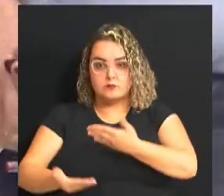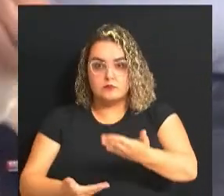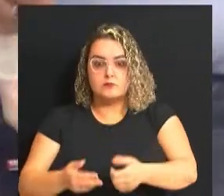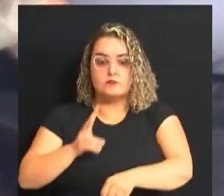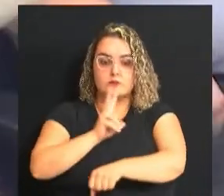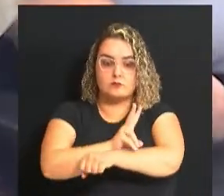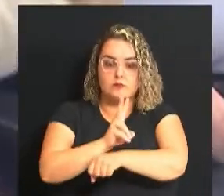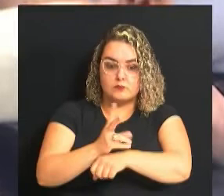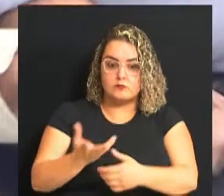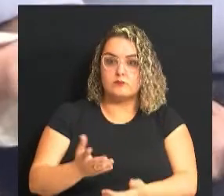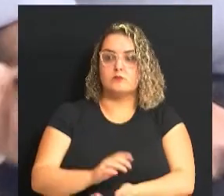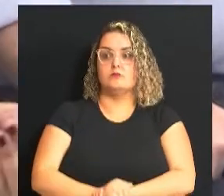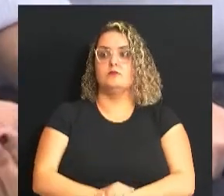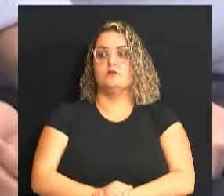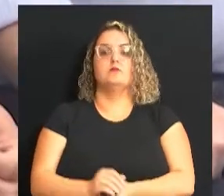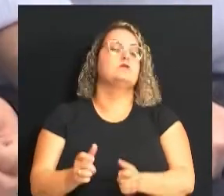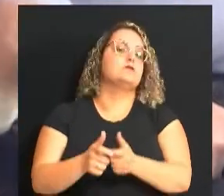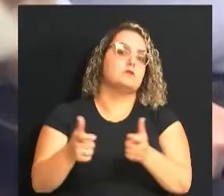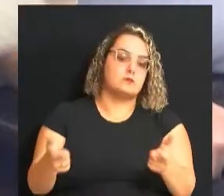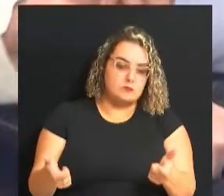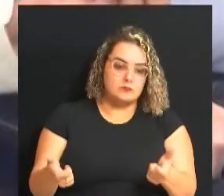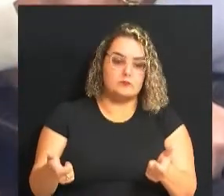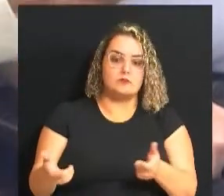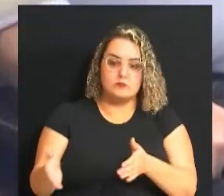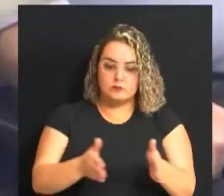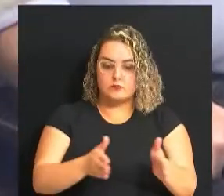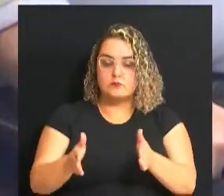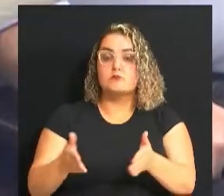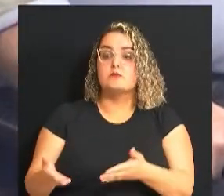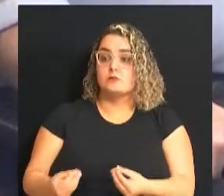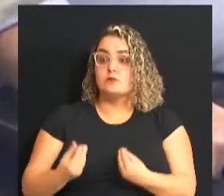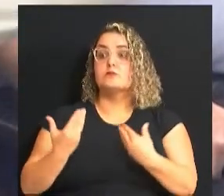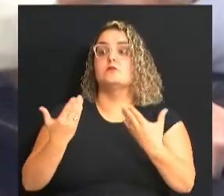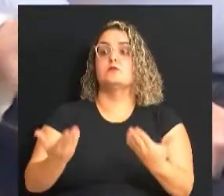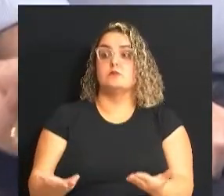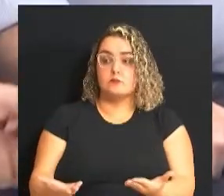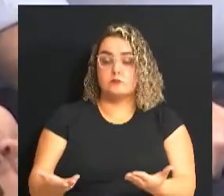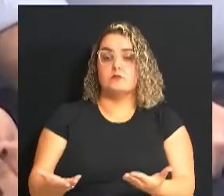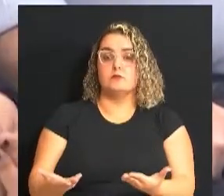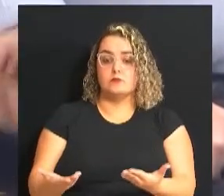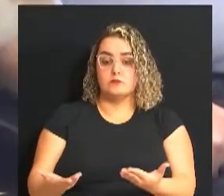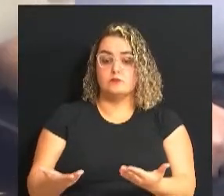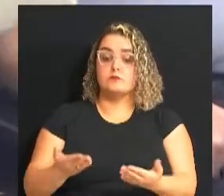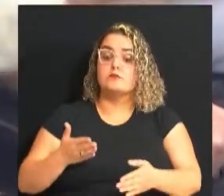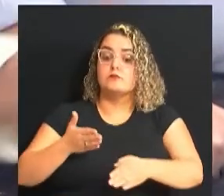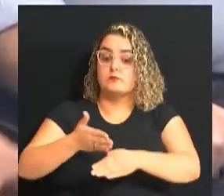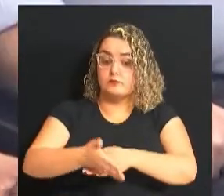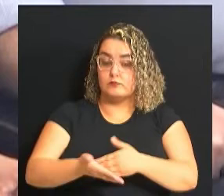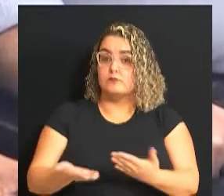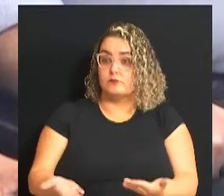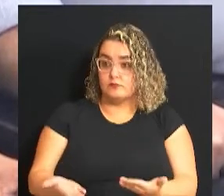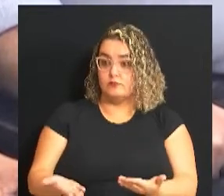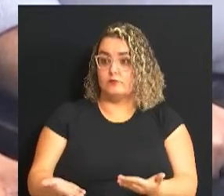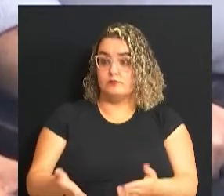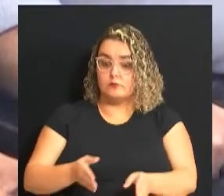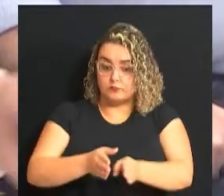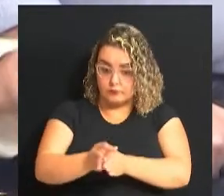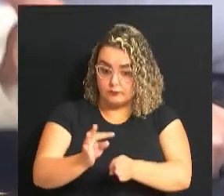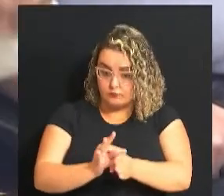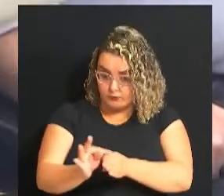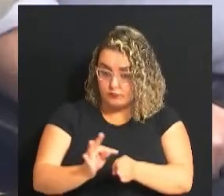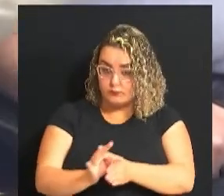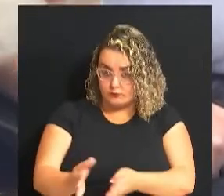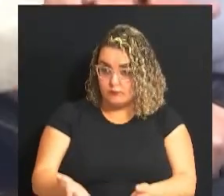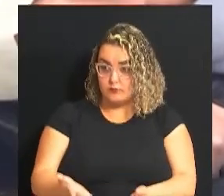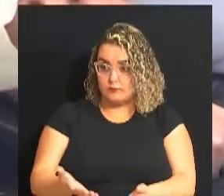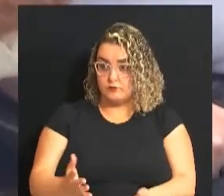proteção, boa parte dessas situações se dá a partir da porta de entrada do Conselho Tutelar, né? Então, o